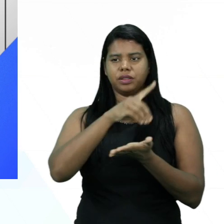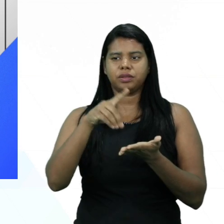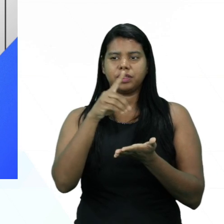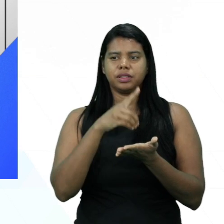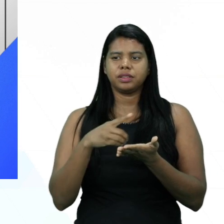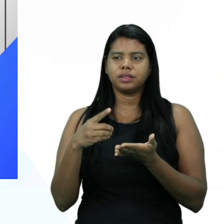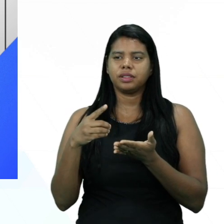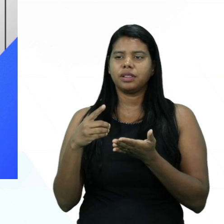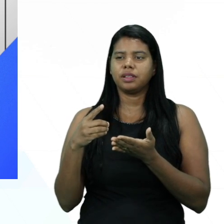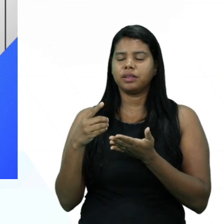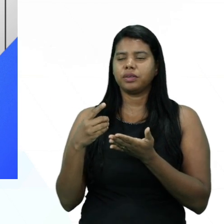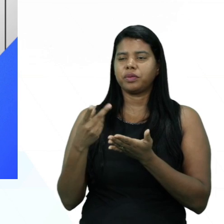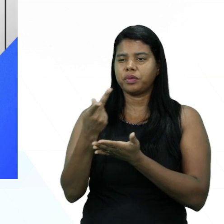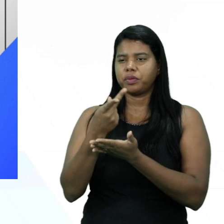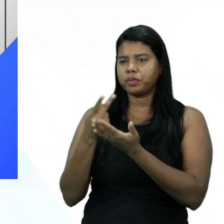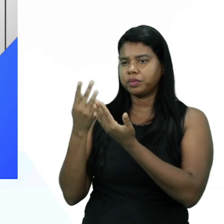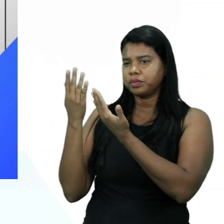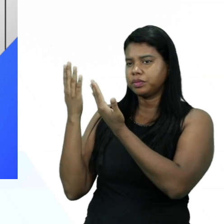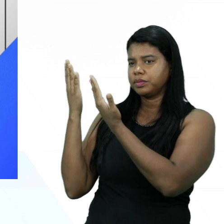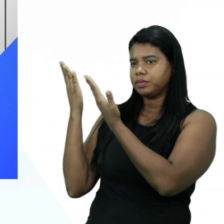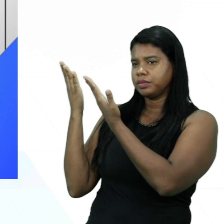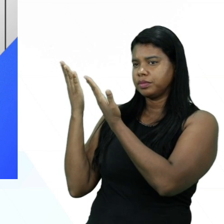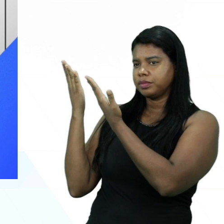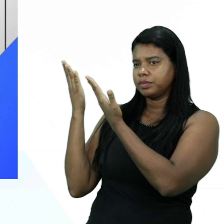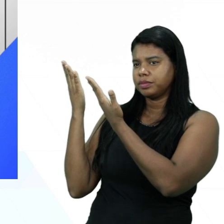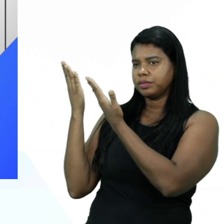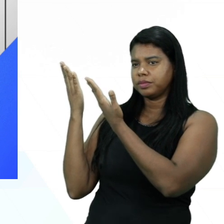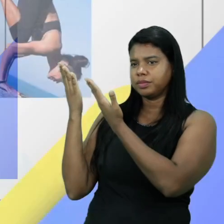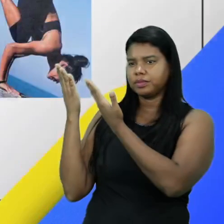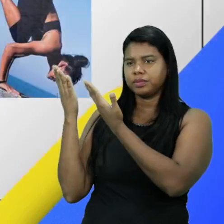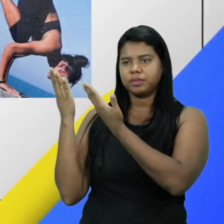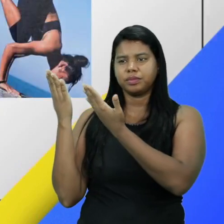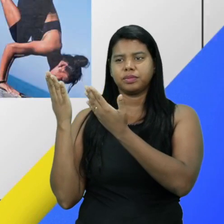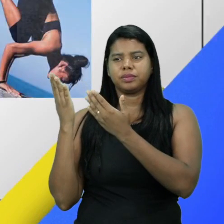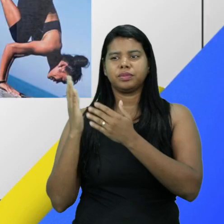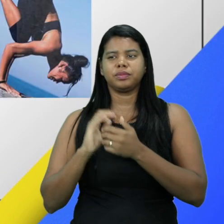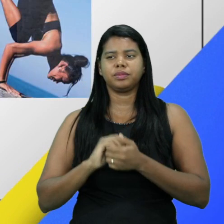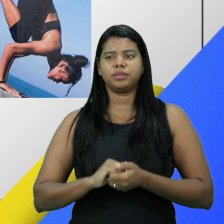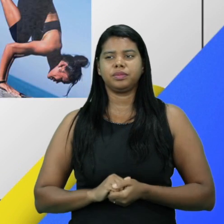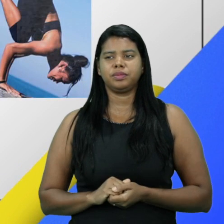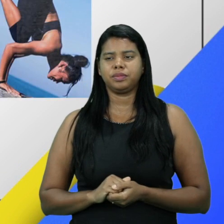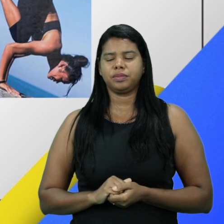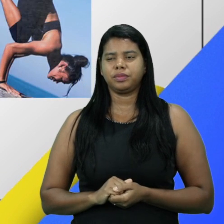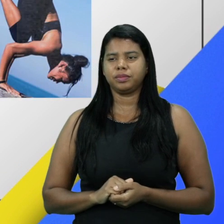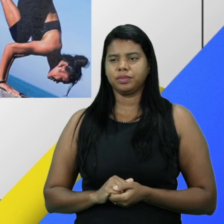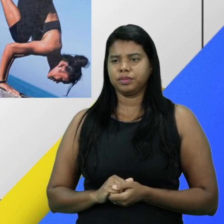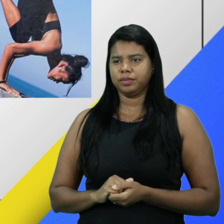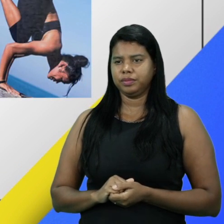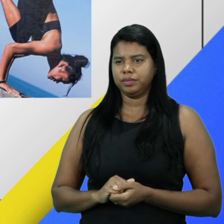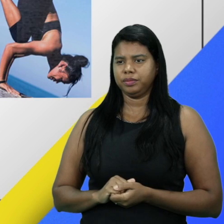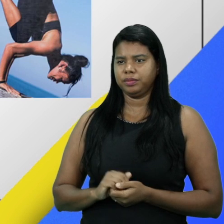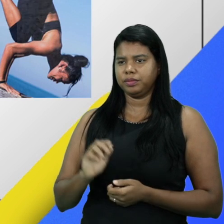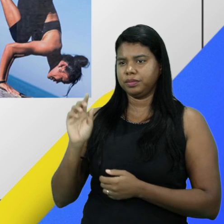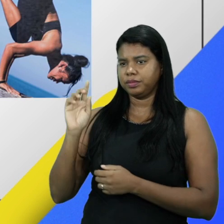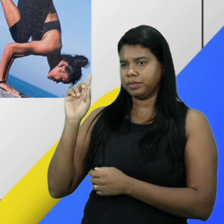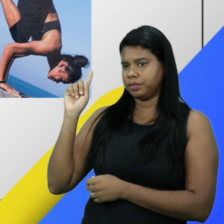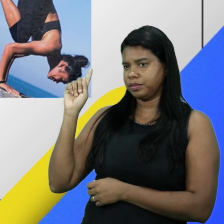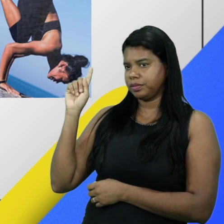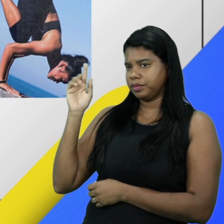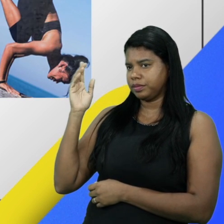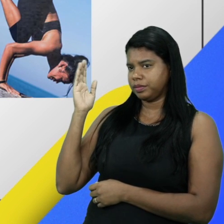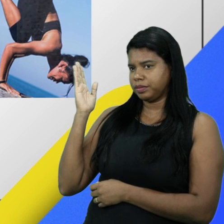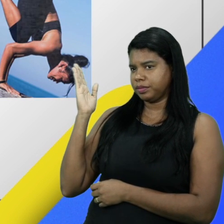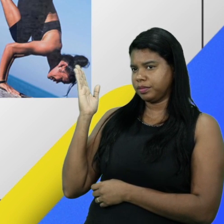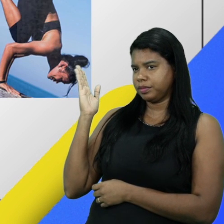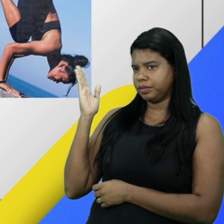nessa figura, nós temos aí uma composição simétrica dos elementos. Isso